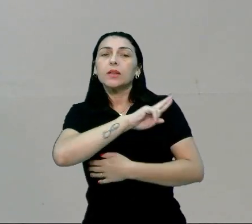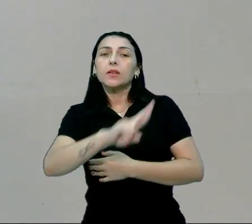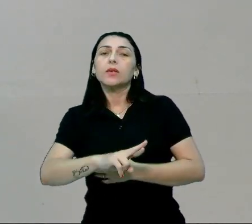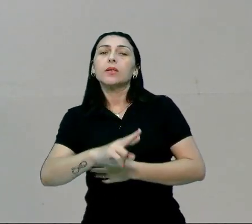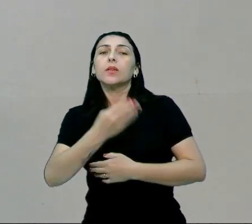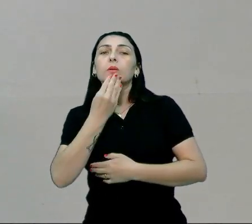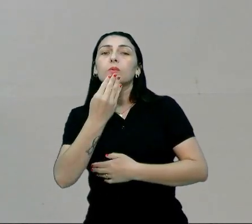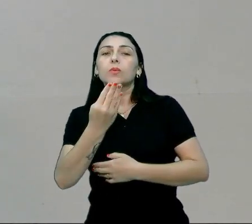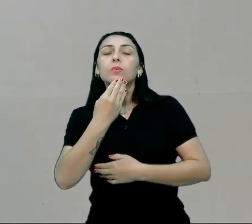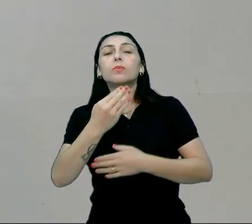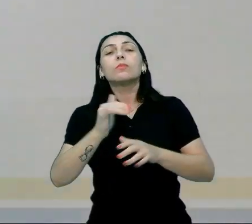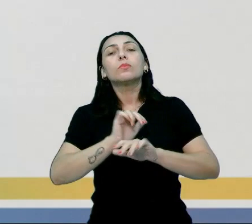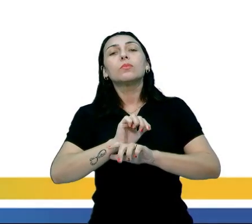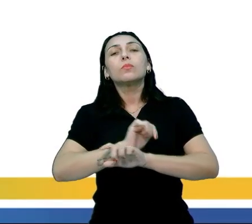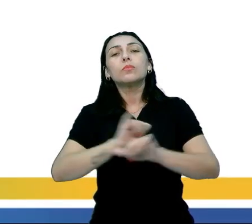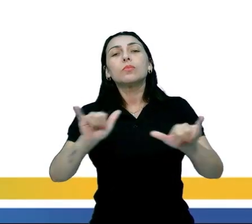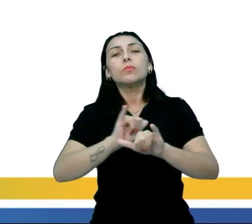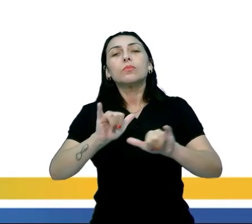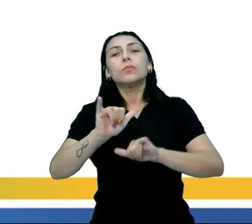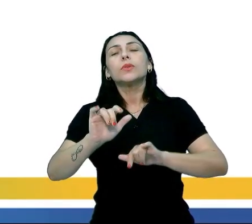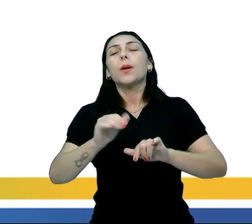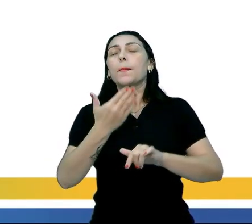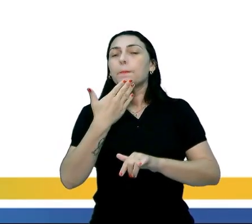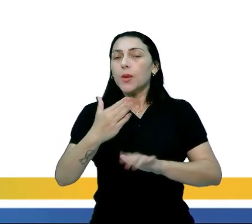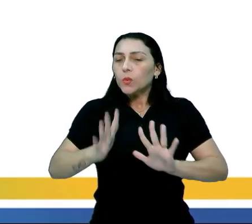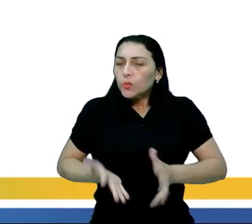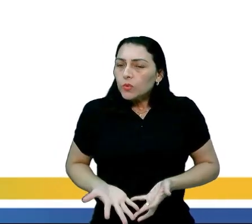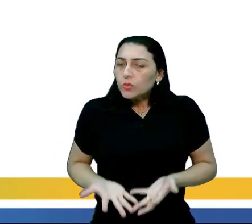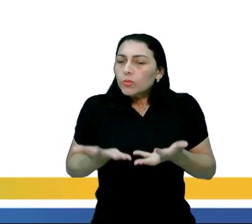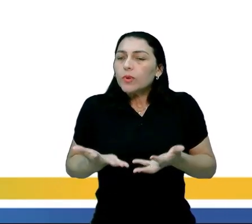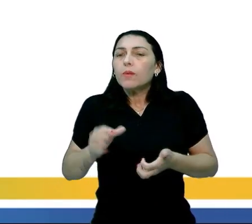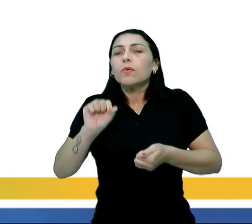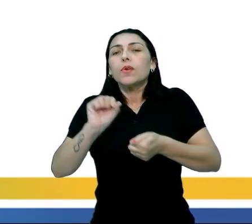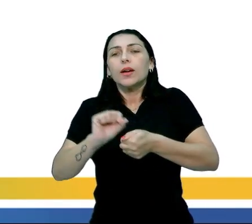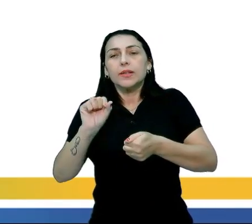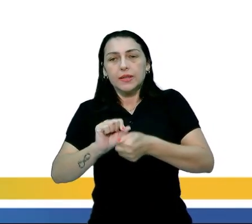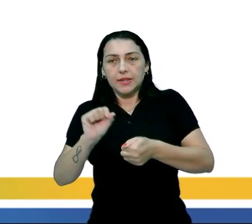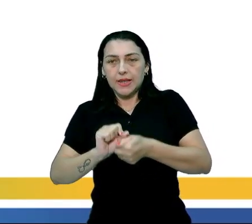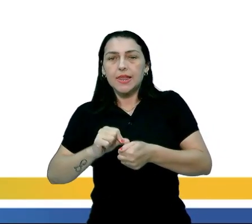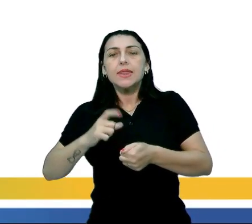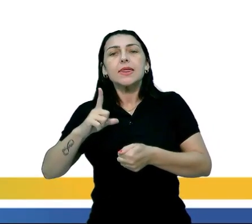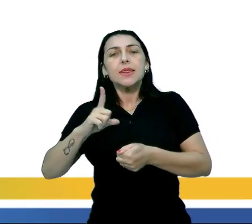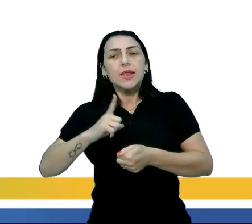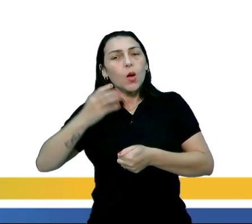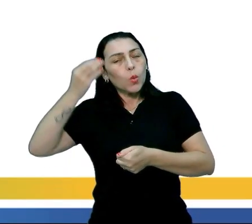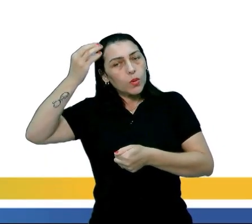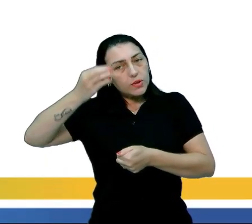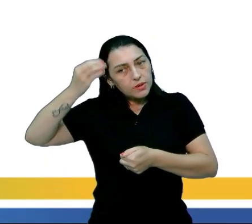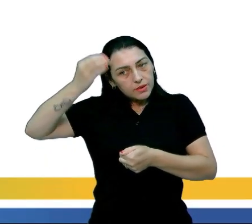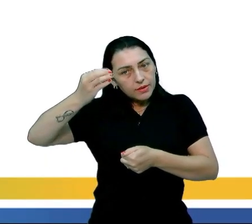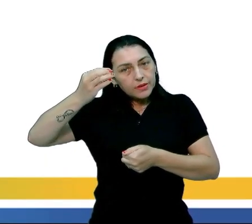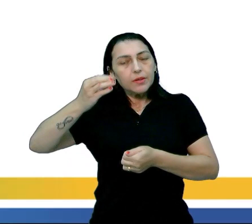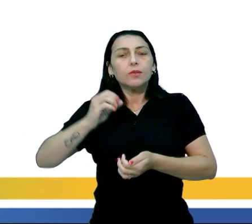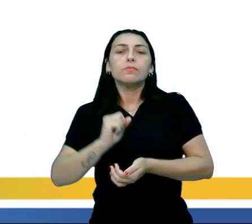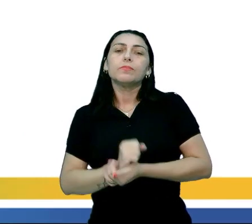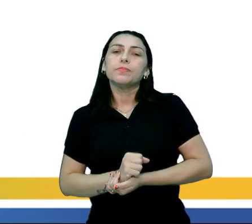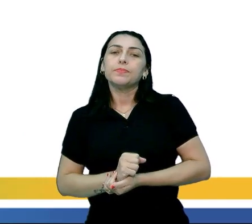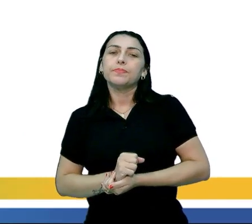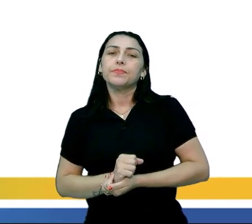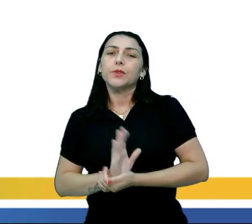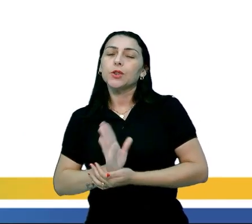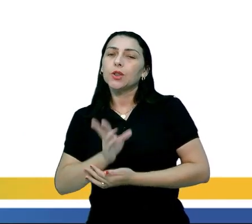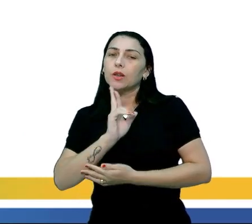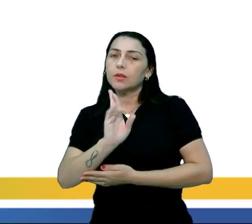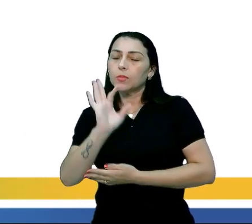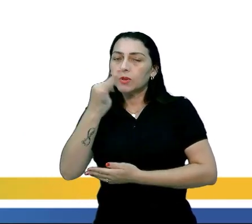campanha publicitária nesse caso. Então, aqui ele está ali promovendo, estimulando o que é para fazer... Tem uma ação, que é a de conscientização, né? Então, a gente já